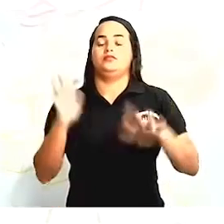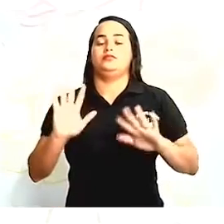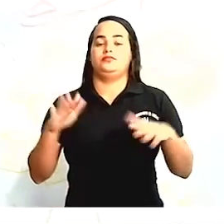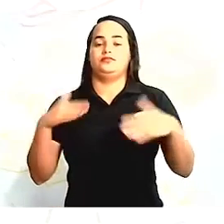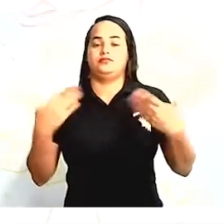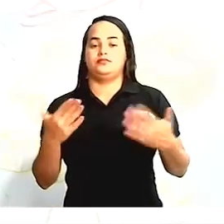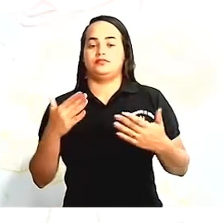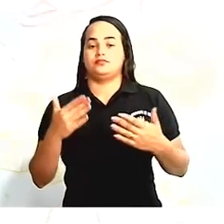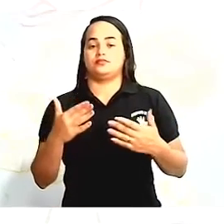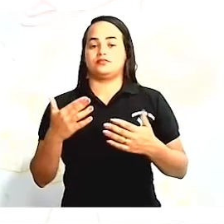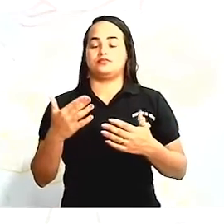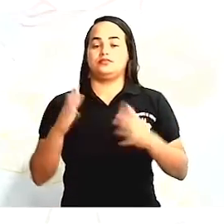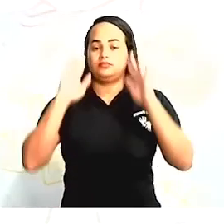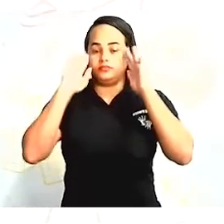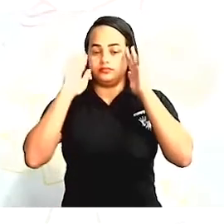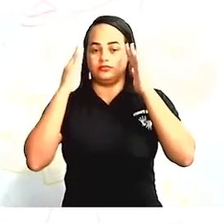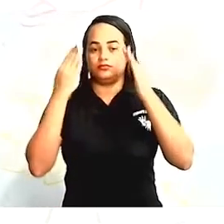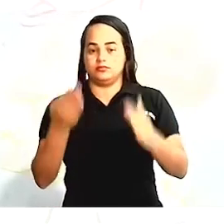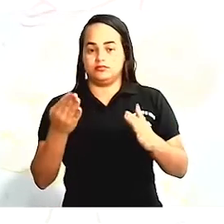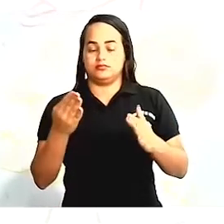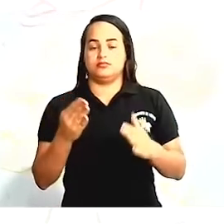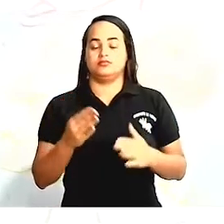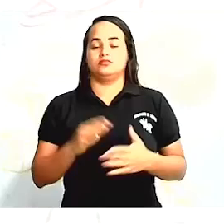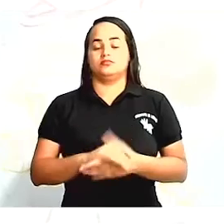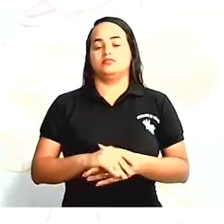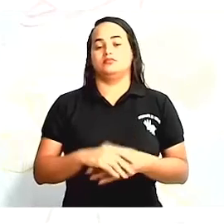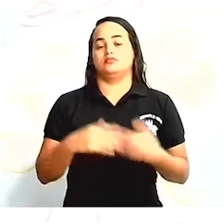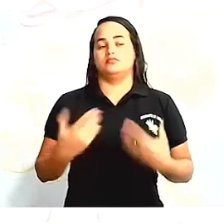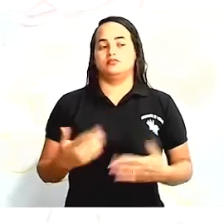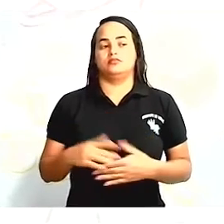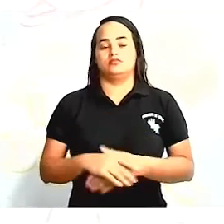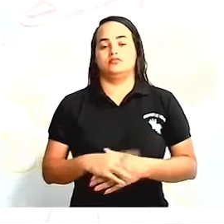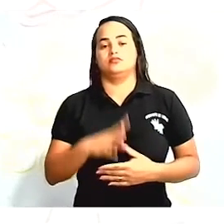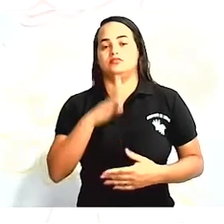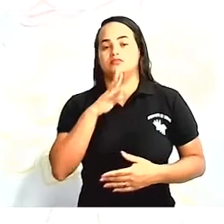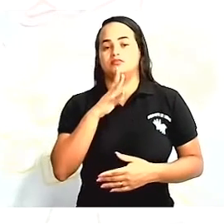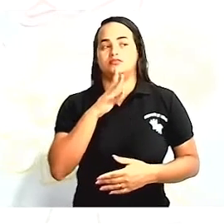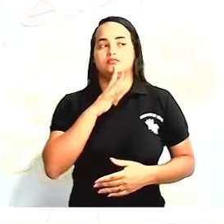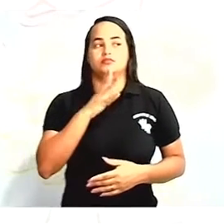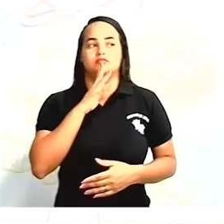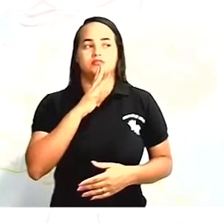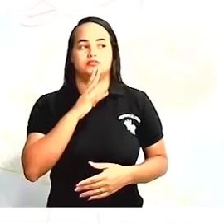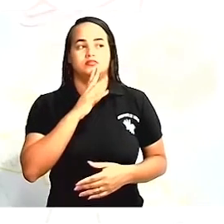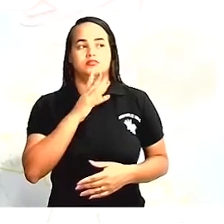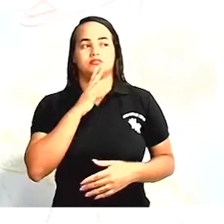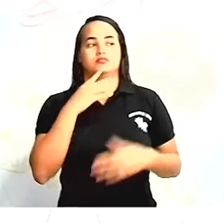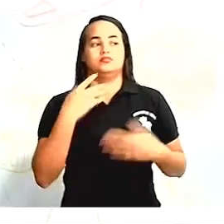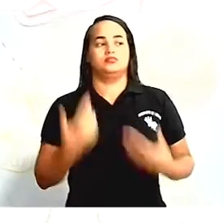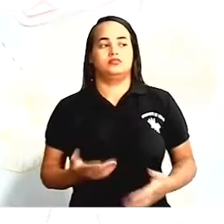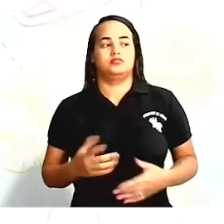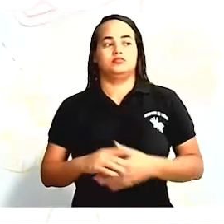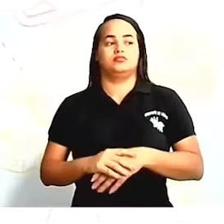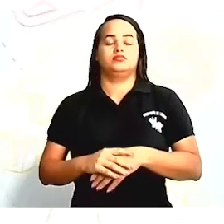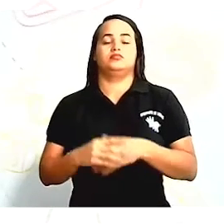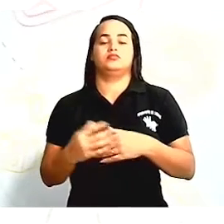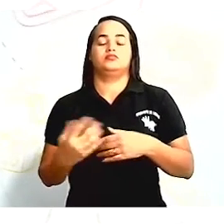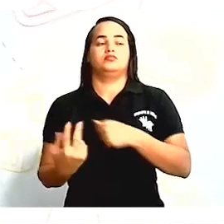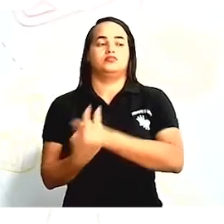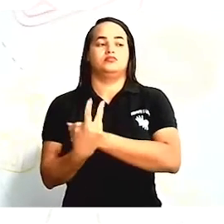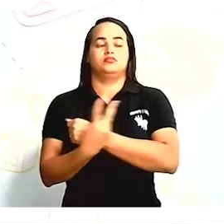principal alvo da HIV? As células sanguíneas, conhecidas como linfócitos T, que são responsáveis pela defesa do